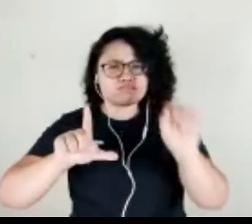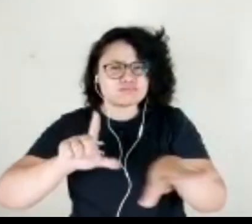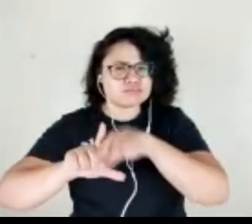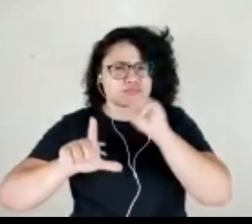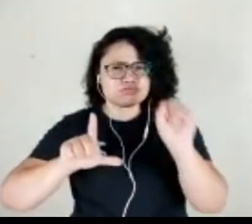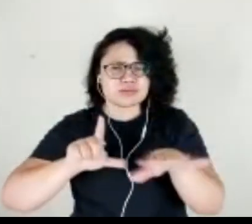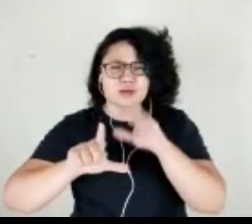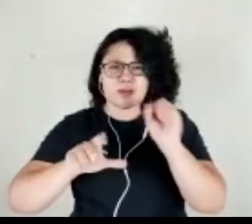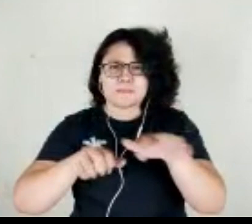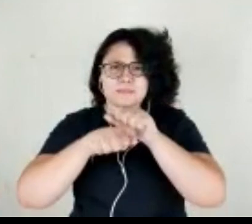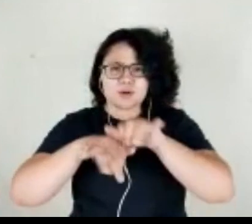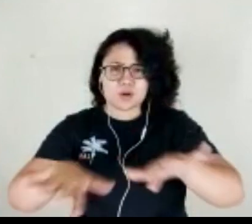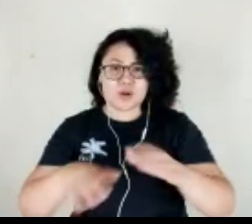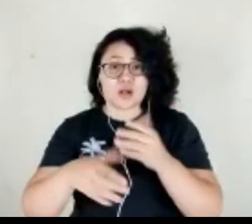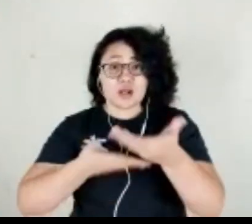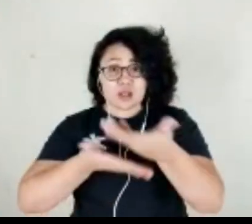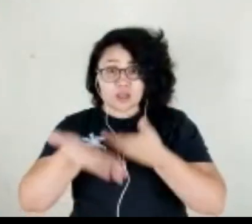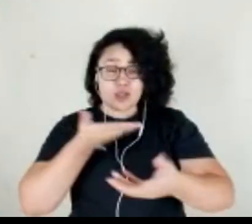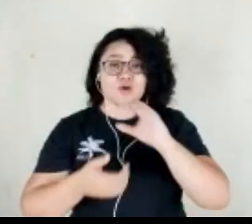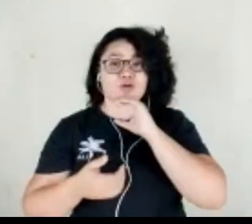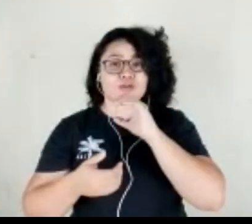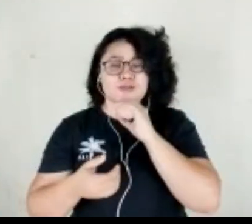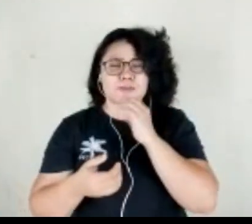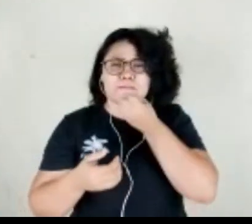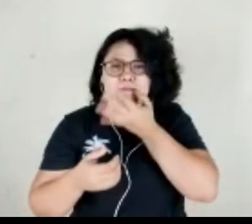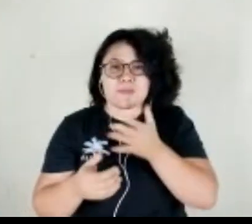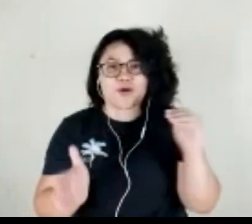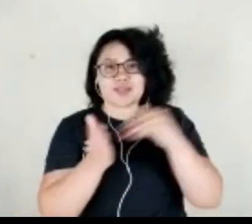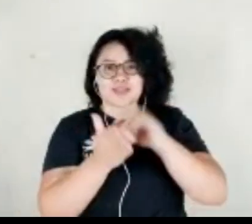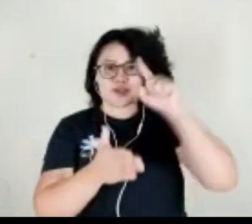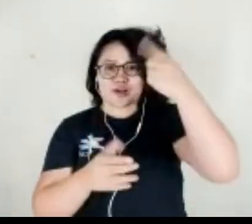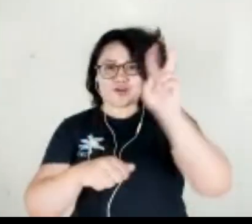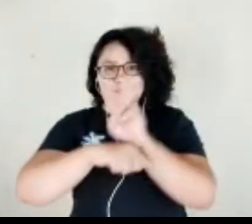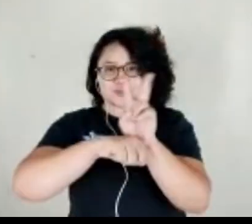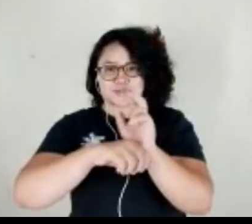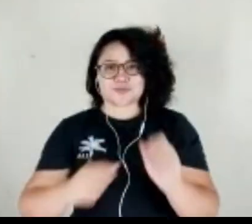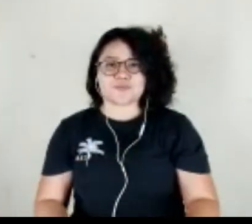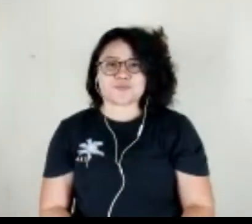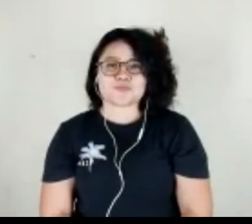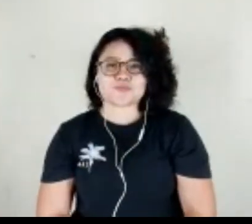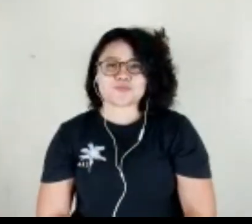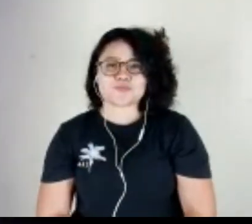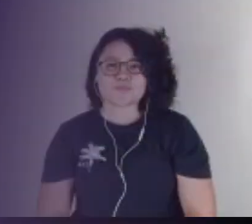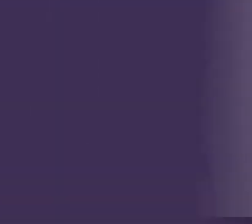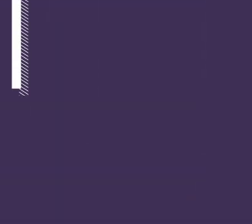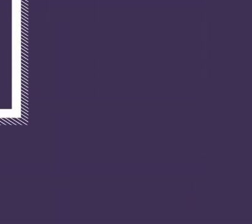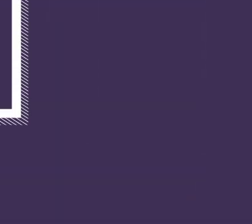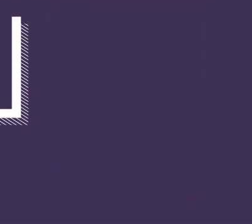compartilha. Compartilhar conhecimento é sempre maravilhoso. Até o próximo vídeo.